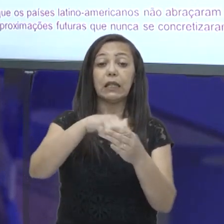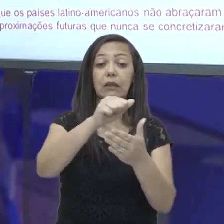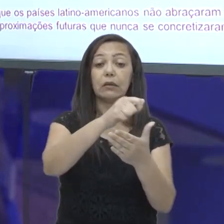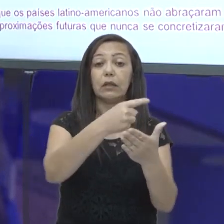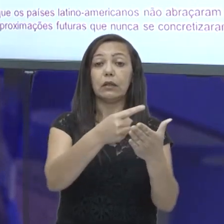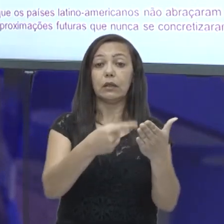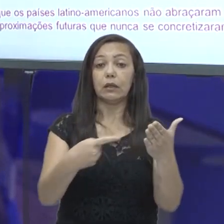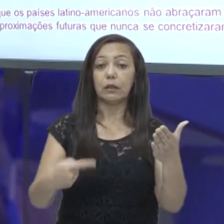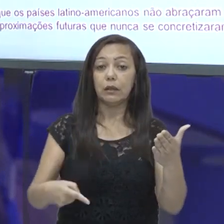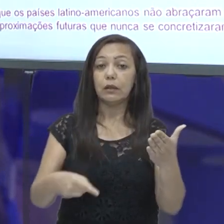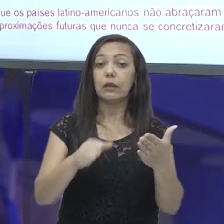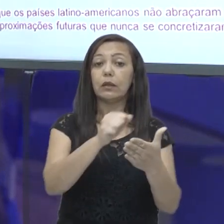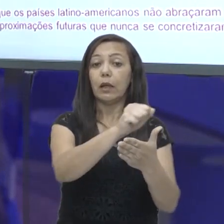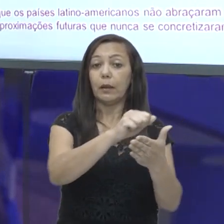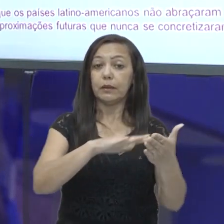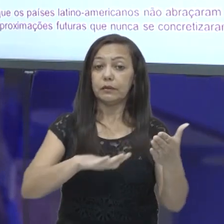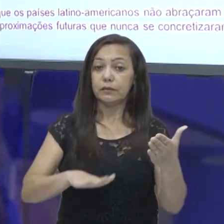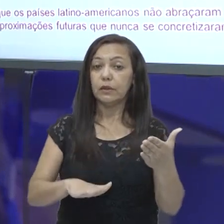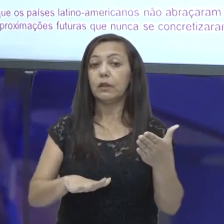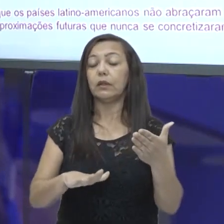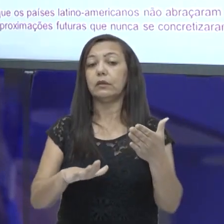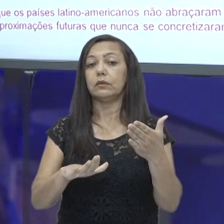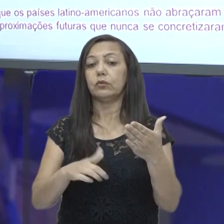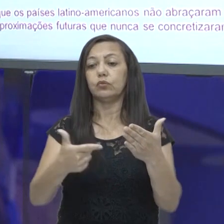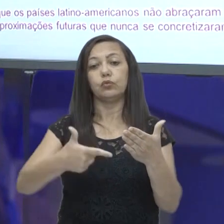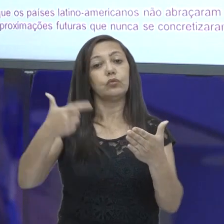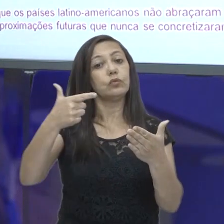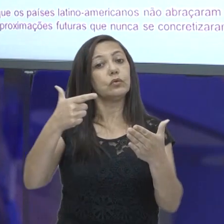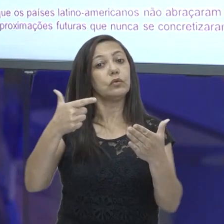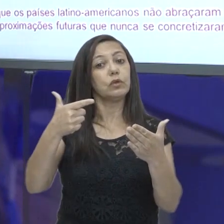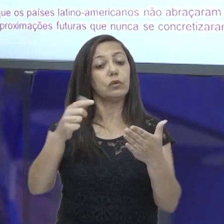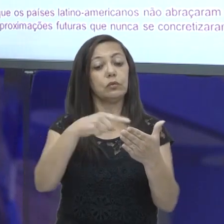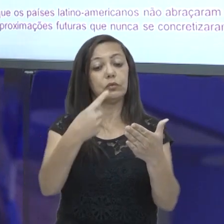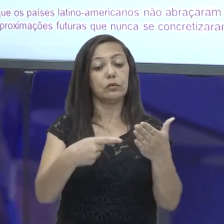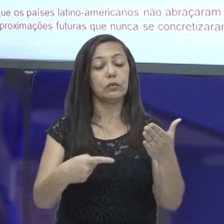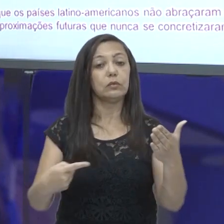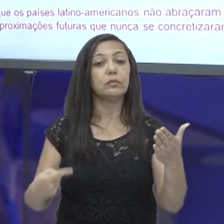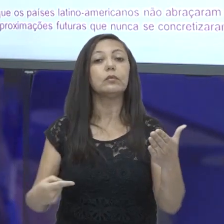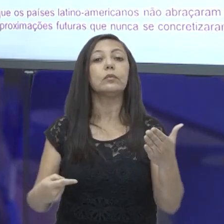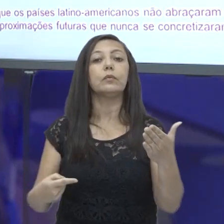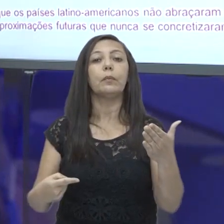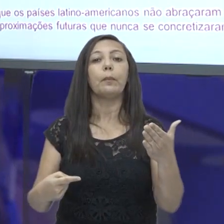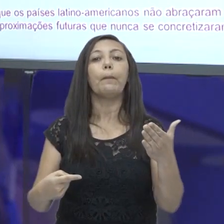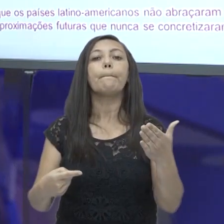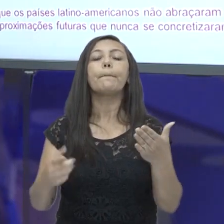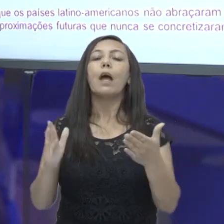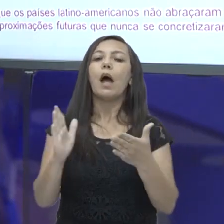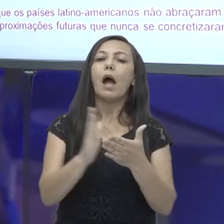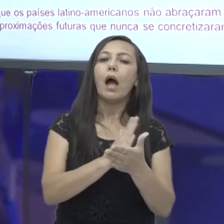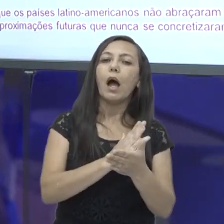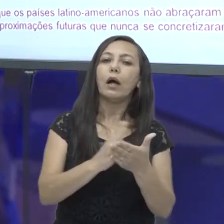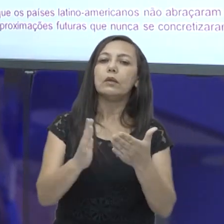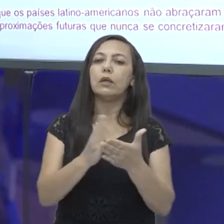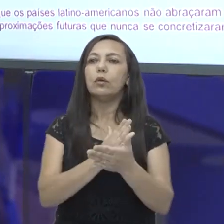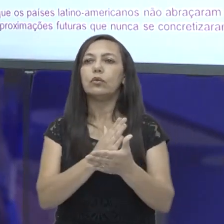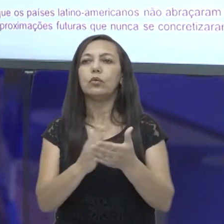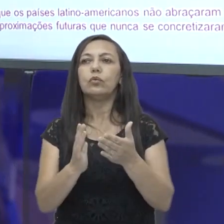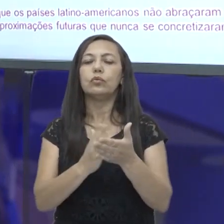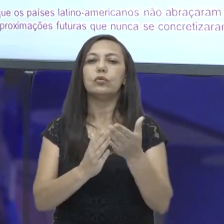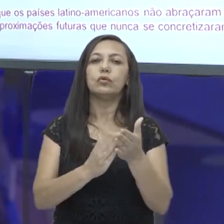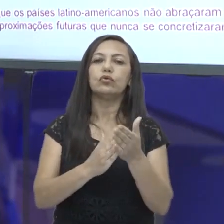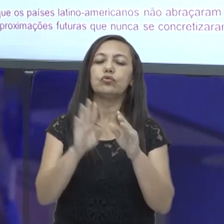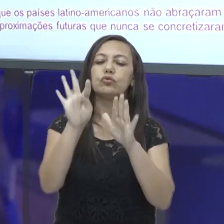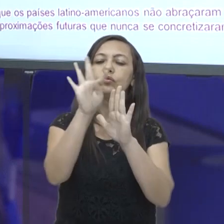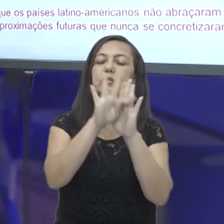de resposta de vocês, de pergunta, do segundo caderno que foi colocado, nós vamos ver algumas colocações,